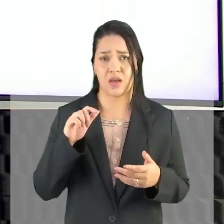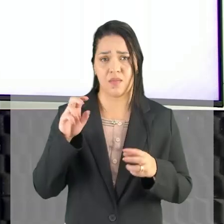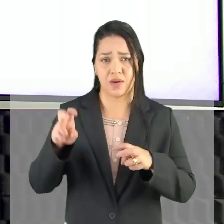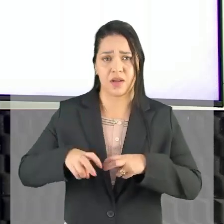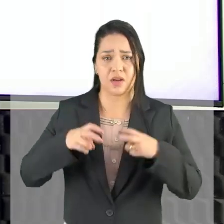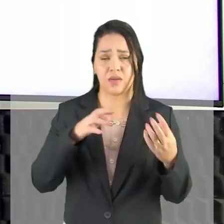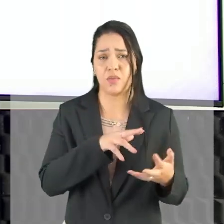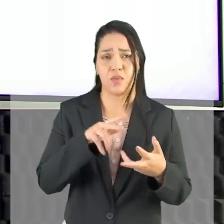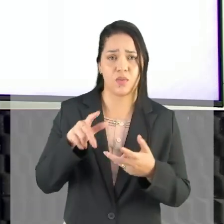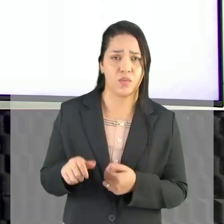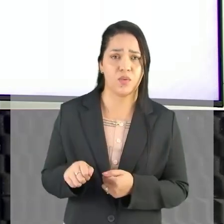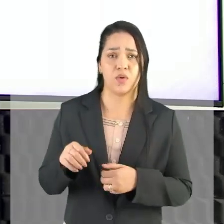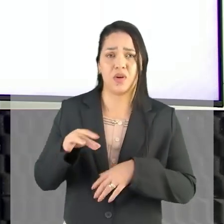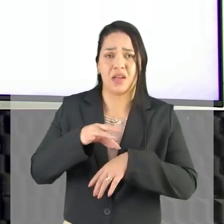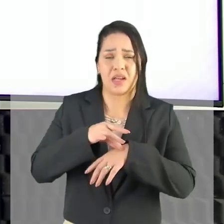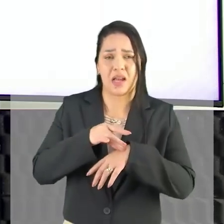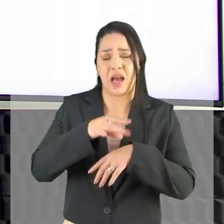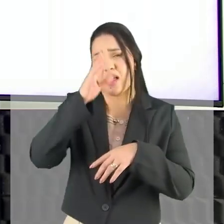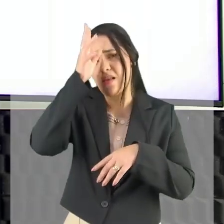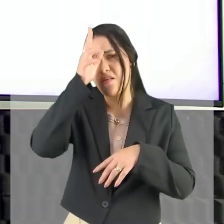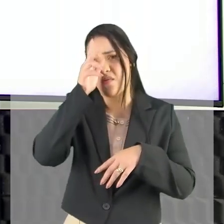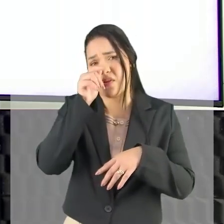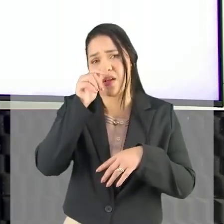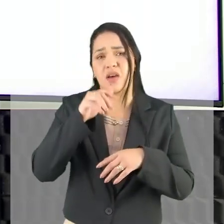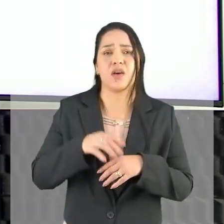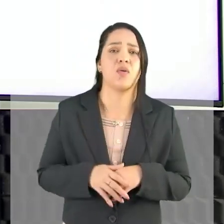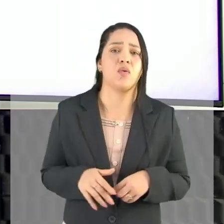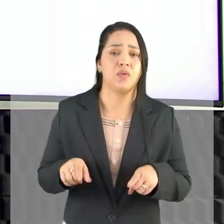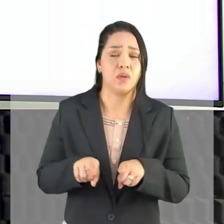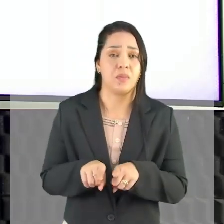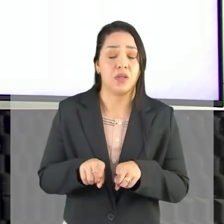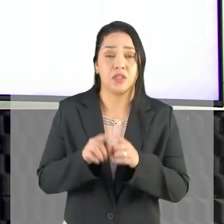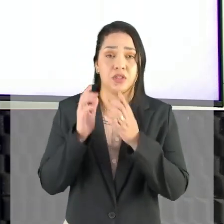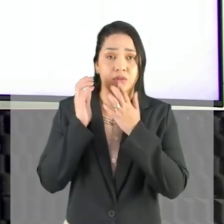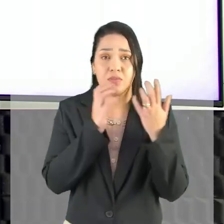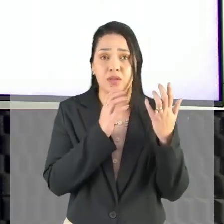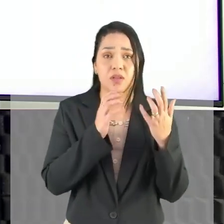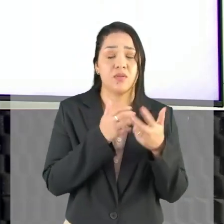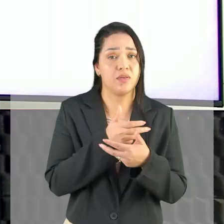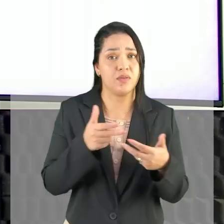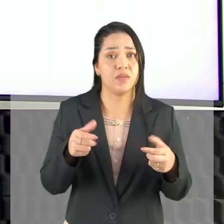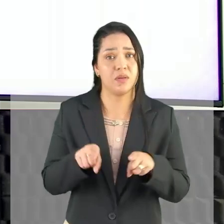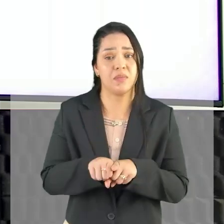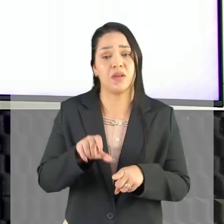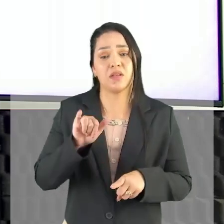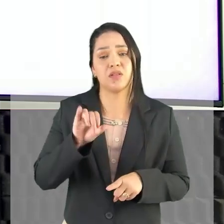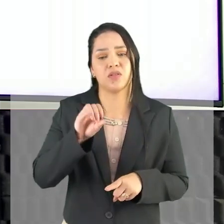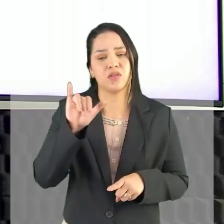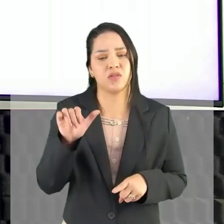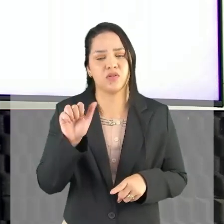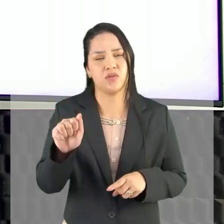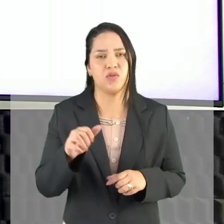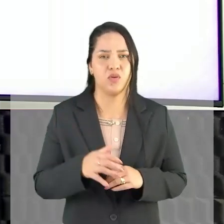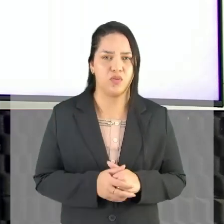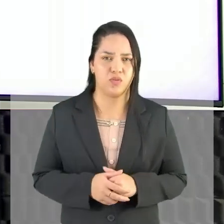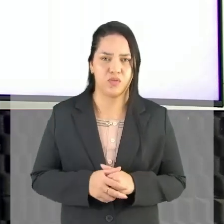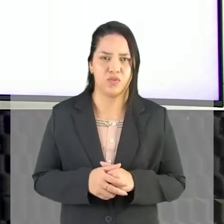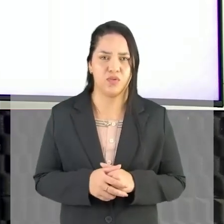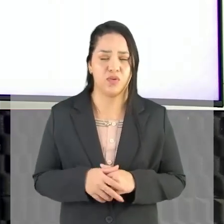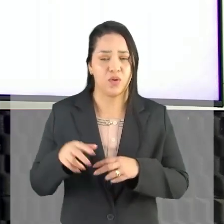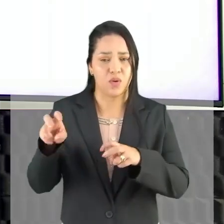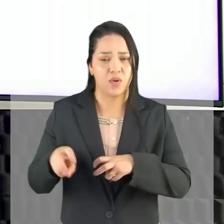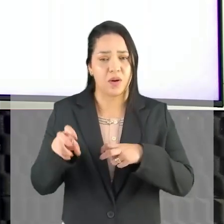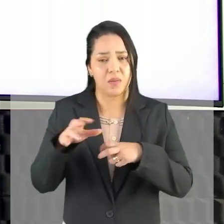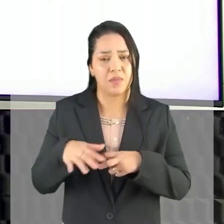É um dos maiores produtores de carne, frango, é um dos maiores produtores de milho, de algodão e o maior de soja. Então, nesse caso, o